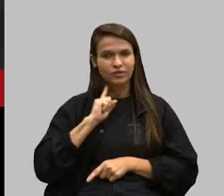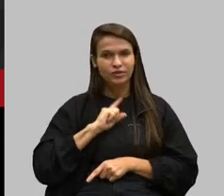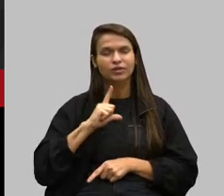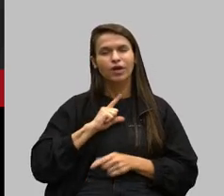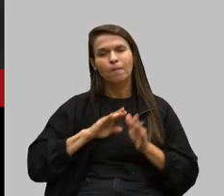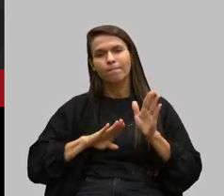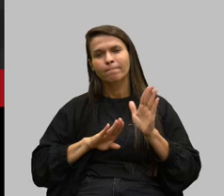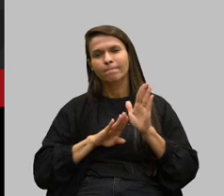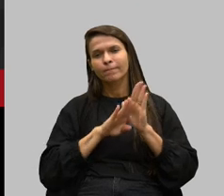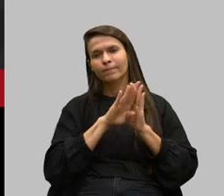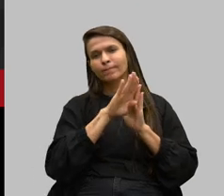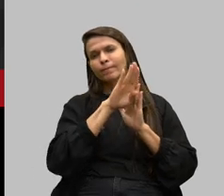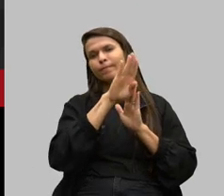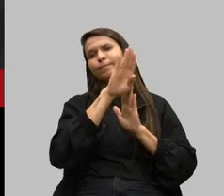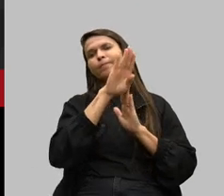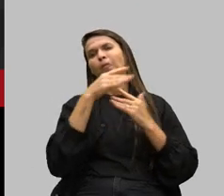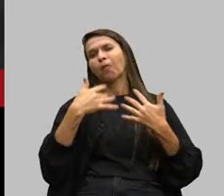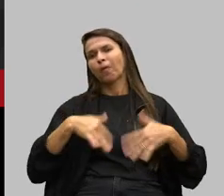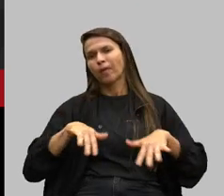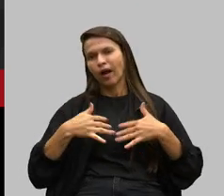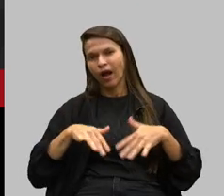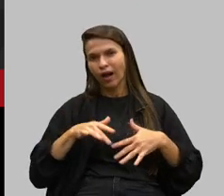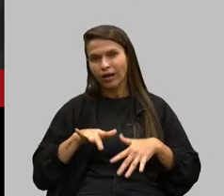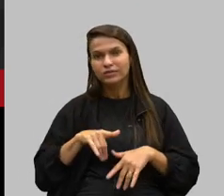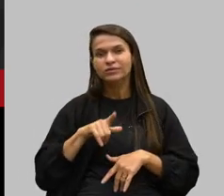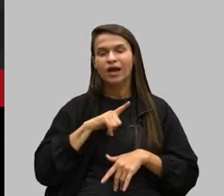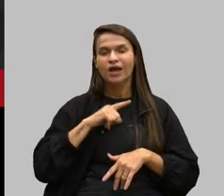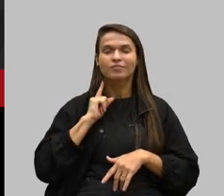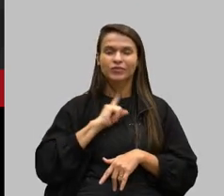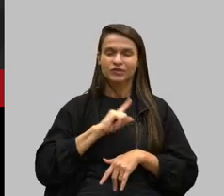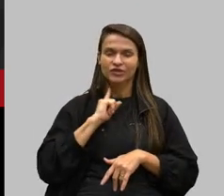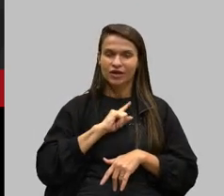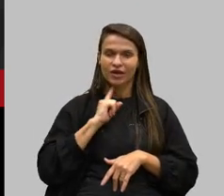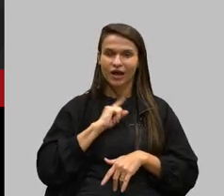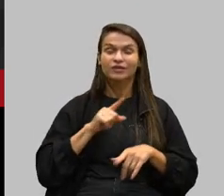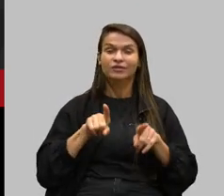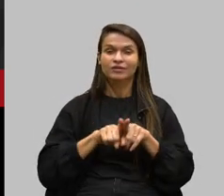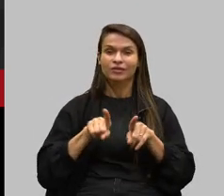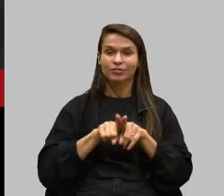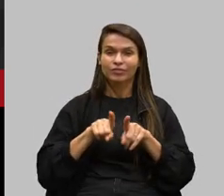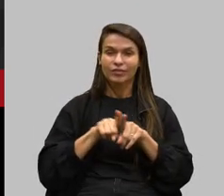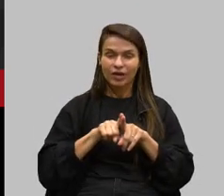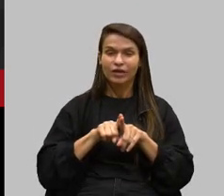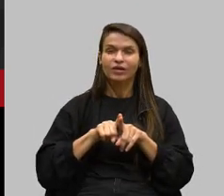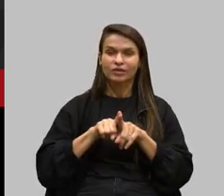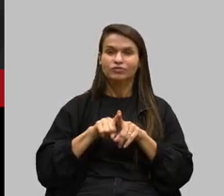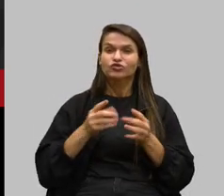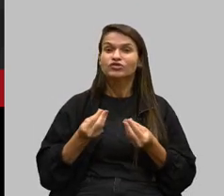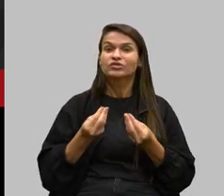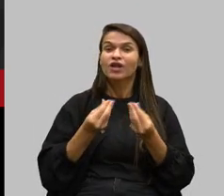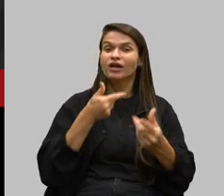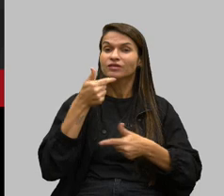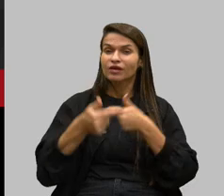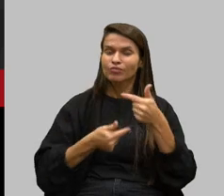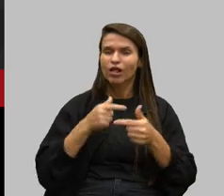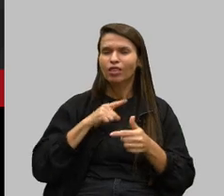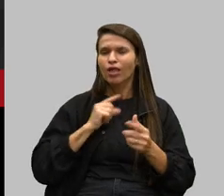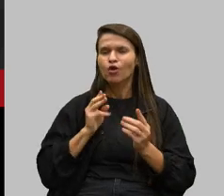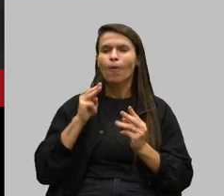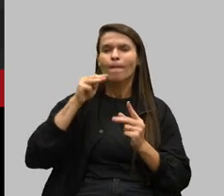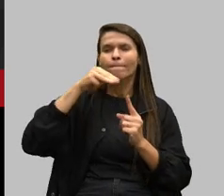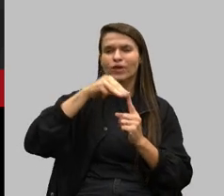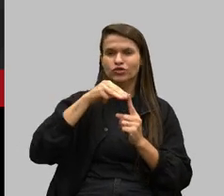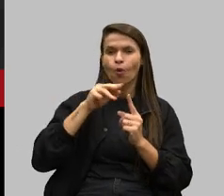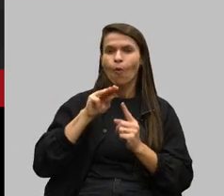crescido assustadoramente eh em Minas Gerais e também na geração de emprego temos a meta de bater 1